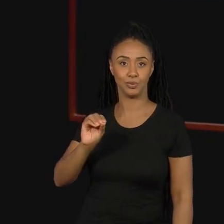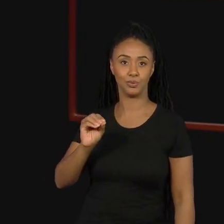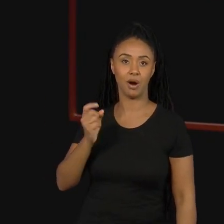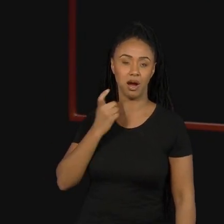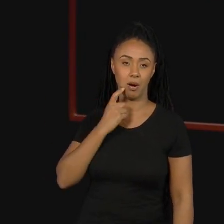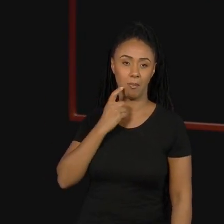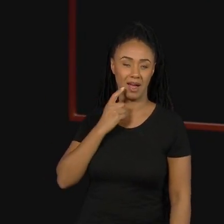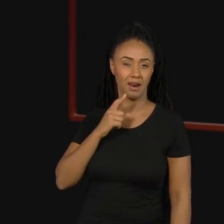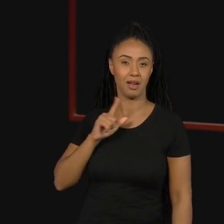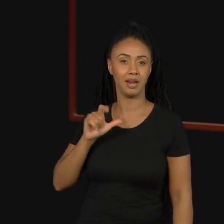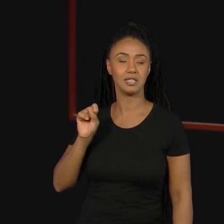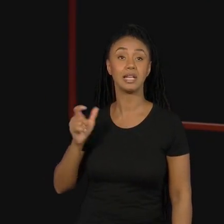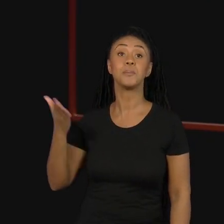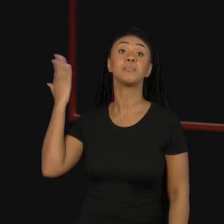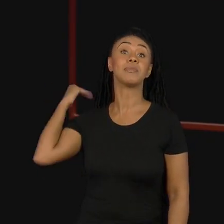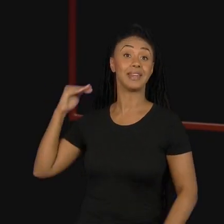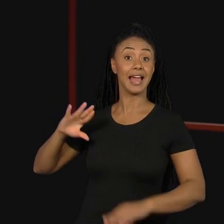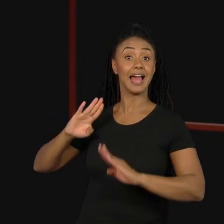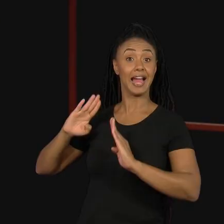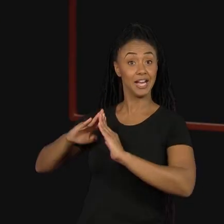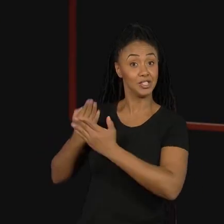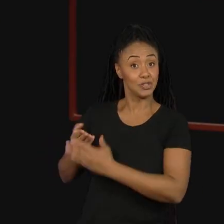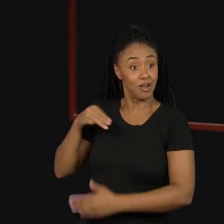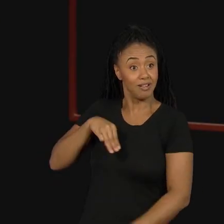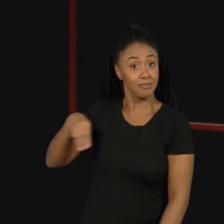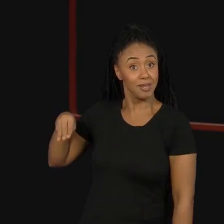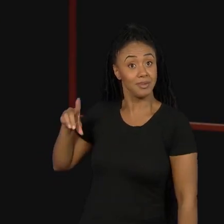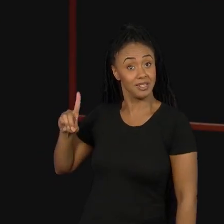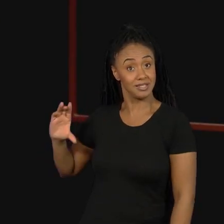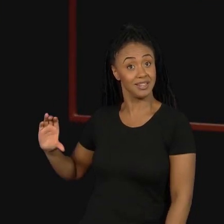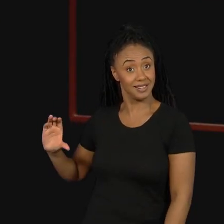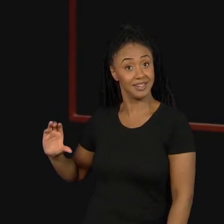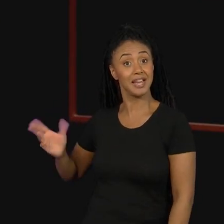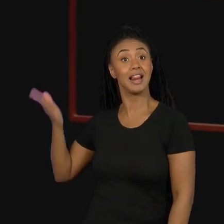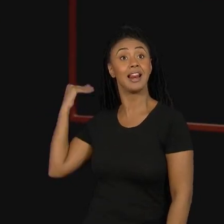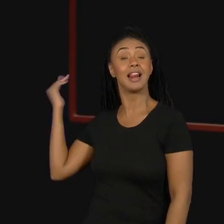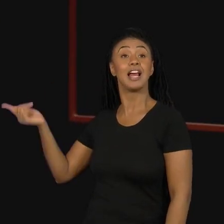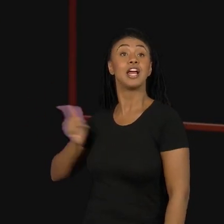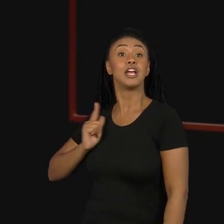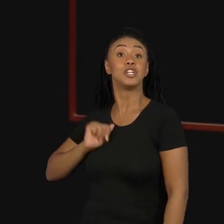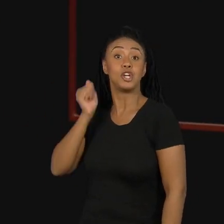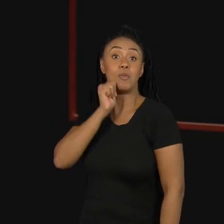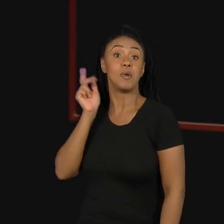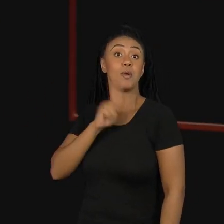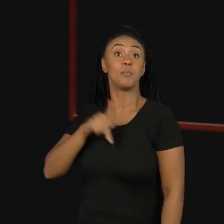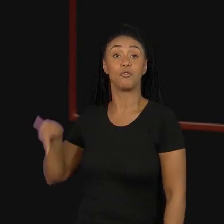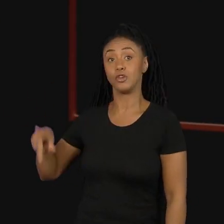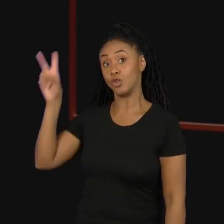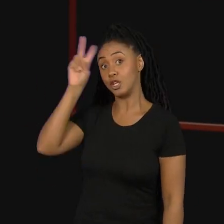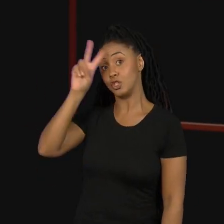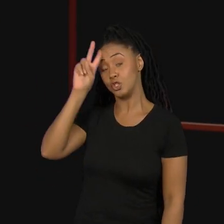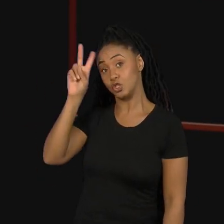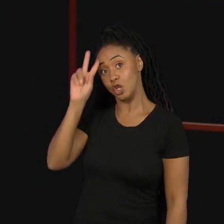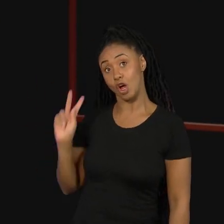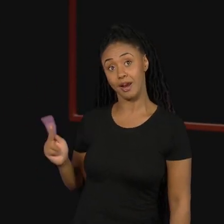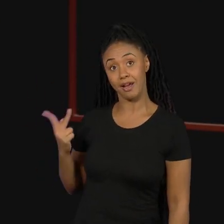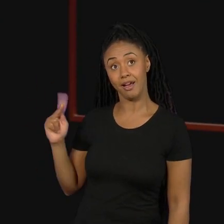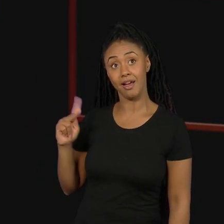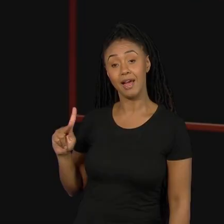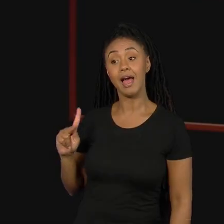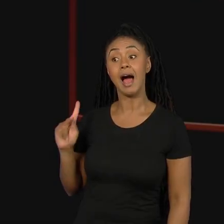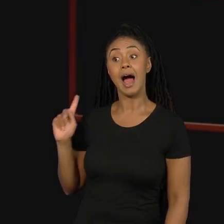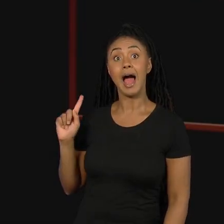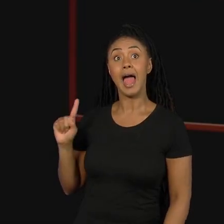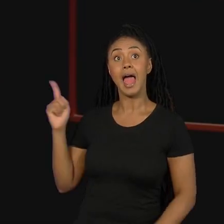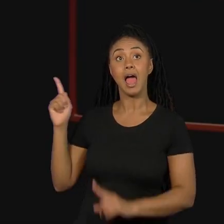tempo, naquela escola lá do MMDC, lá atrás, tinha uma professora de história que foi a primeira pessoa a me chamar de canto e me contar